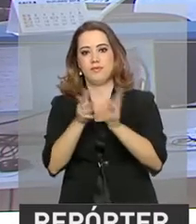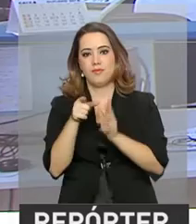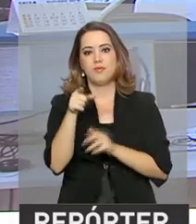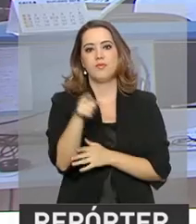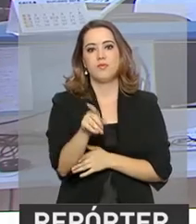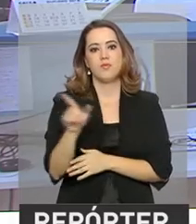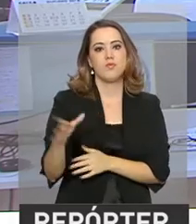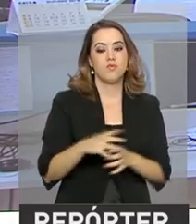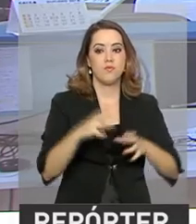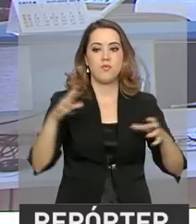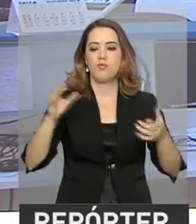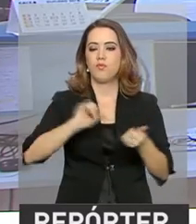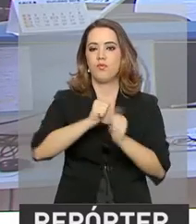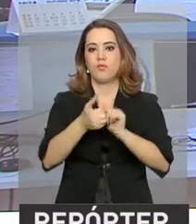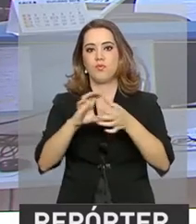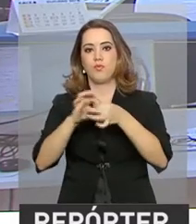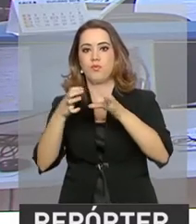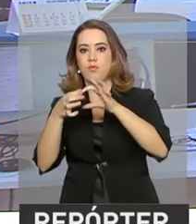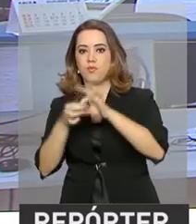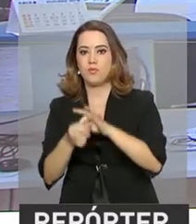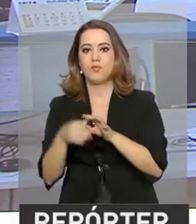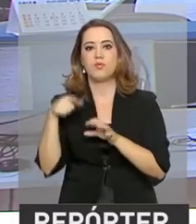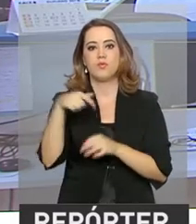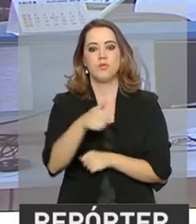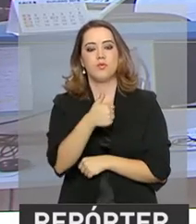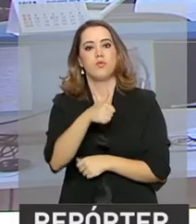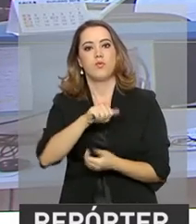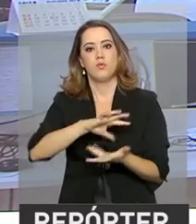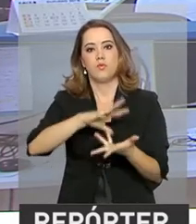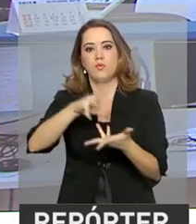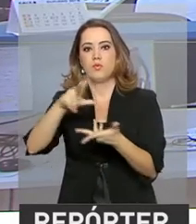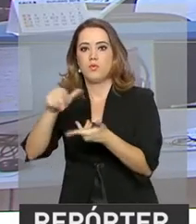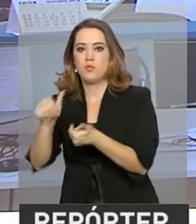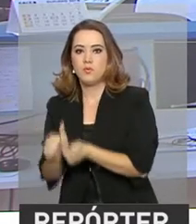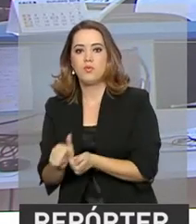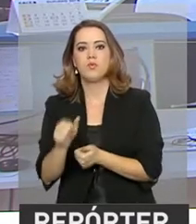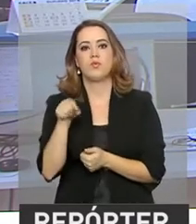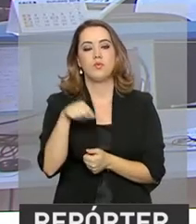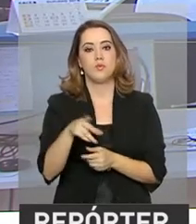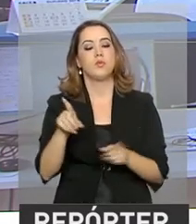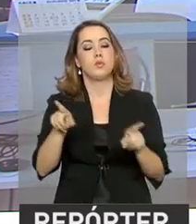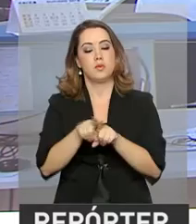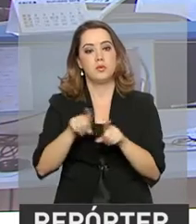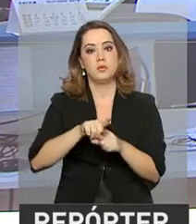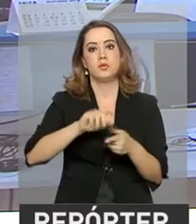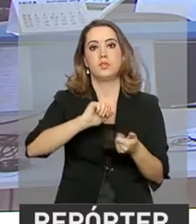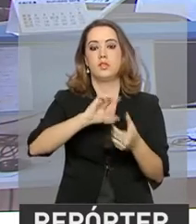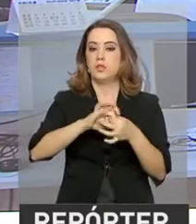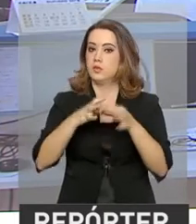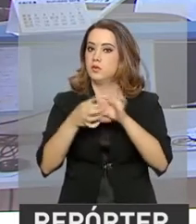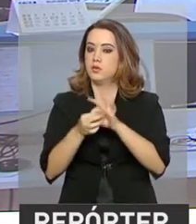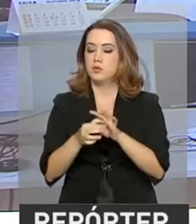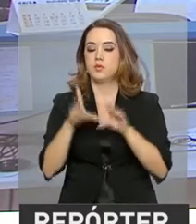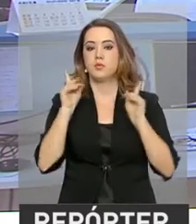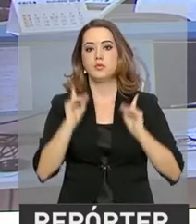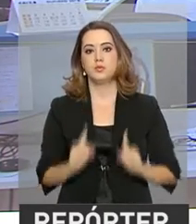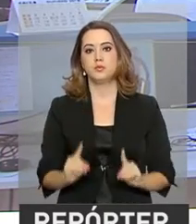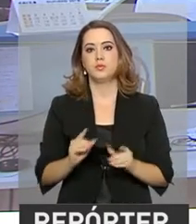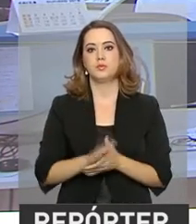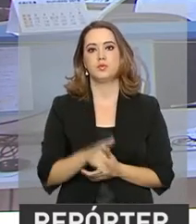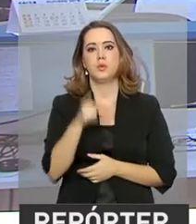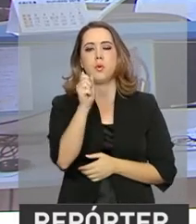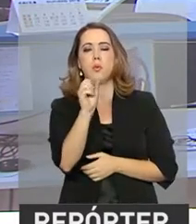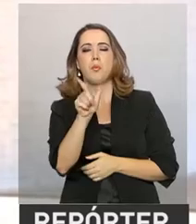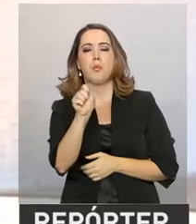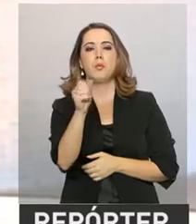de sinais do maior evento esportivo do mundo, os Jogos Olímpicos e Paralímpicos. Paola de Hort tem os detalhes.